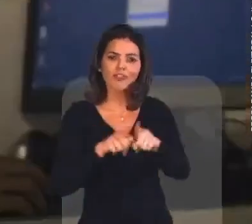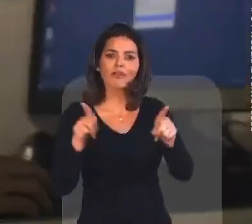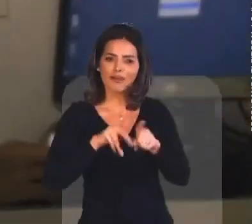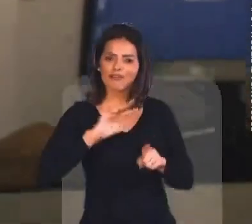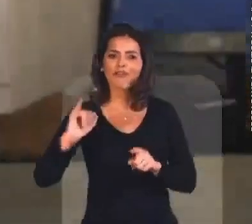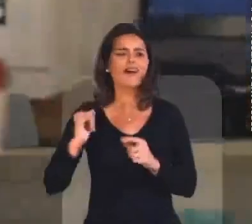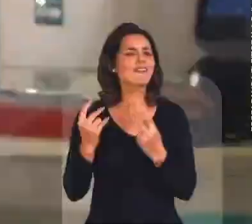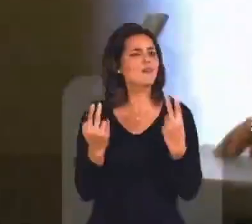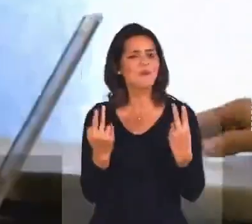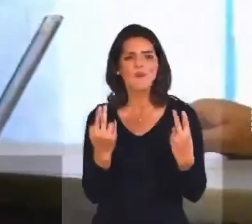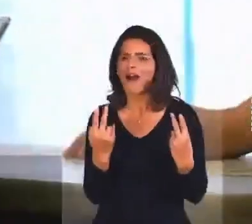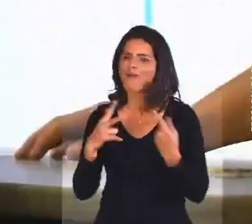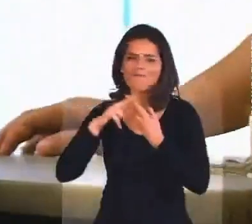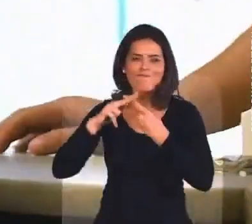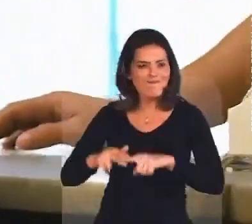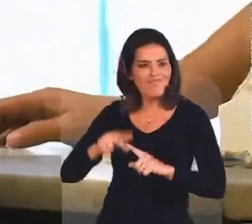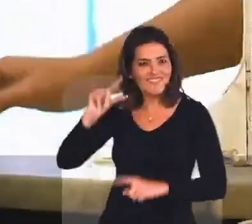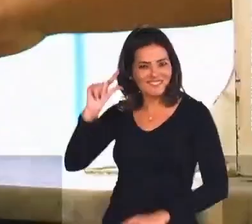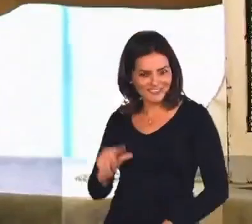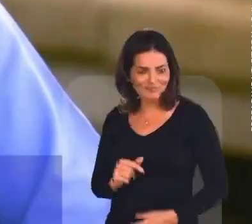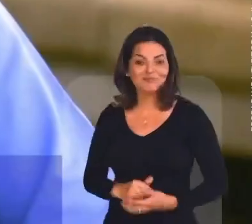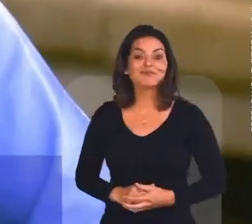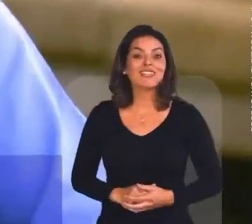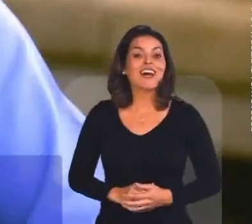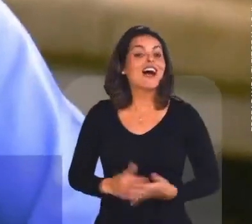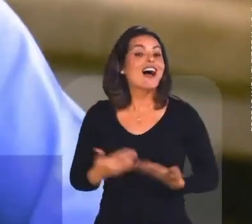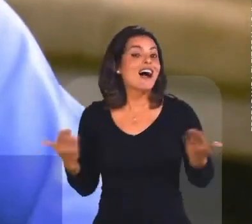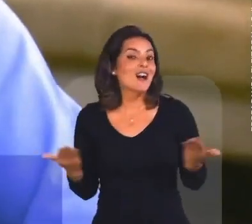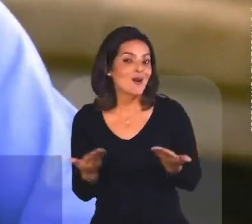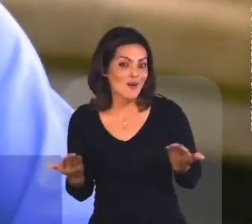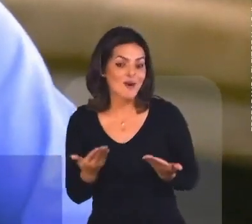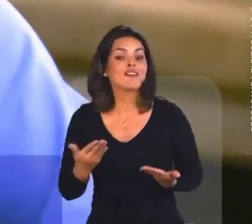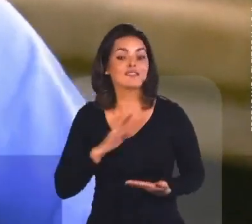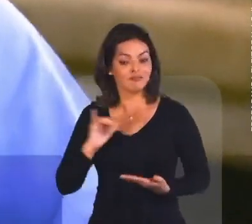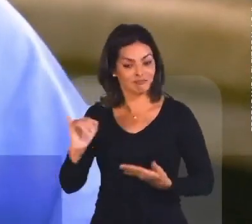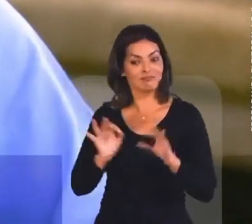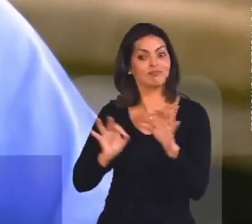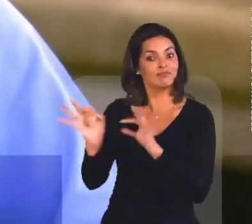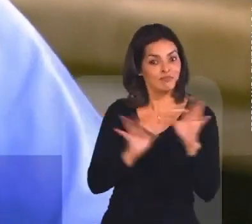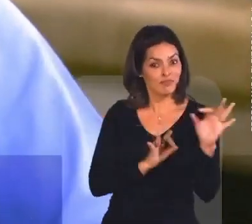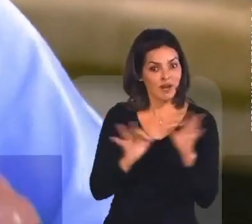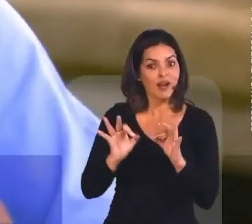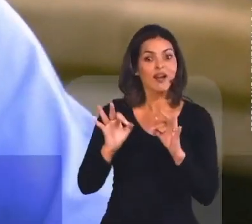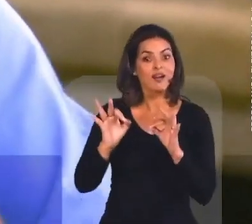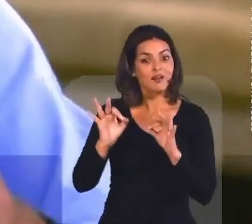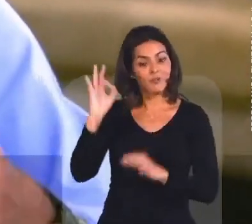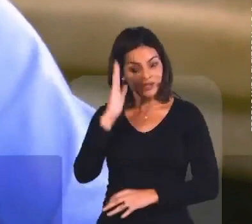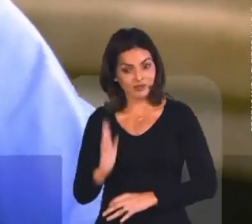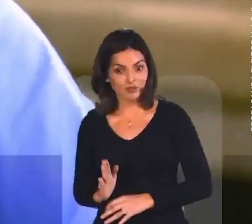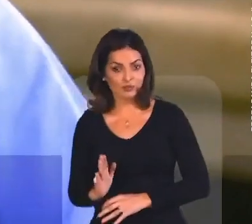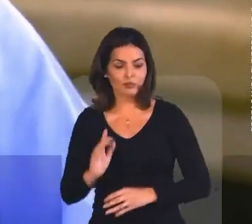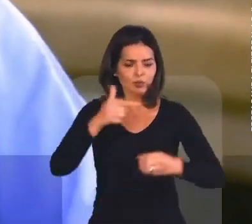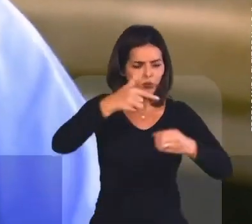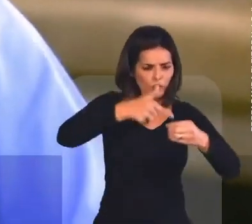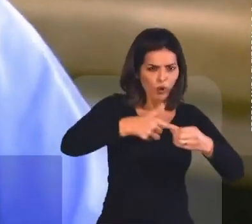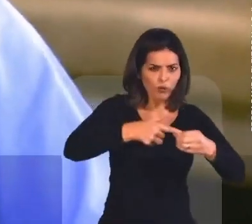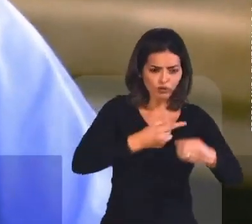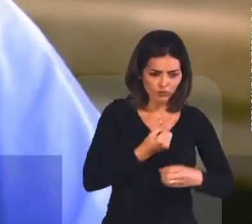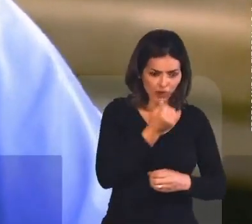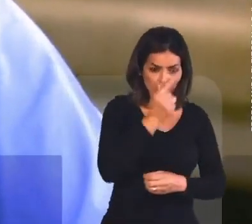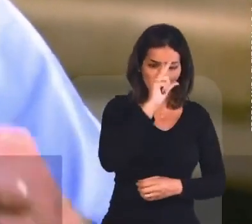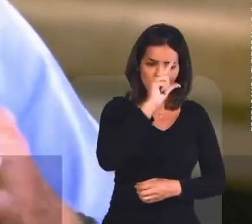serão reajustadas da mesma maneira. Nós arrumamos a casa. Os combustíveis caíram de